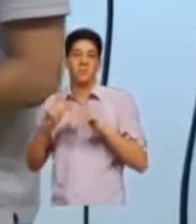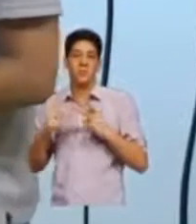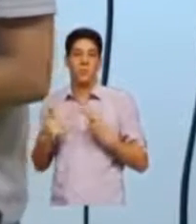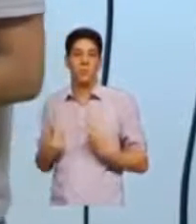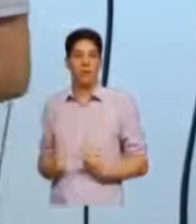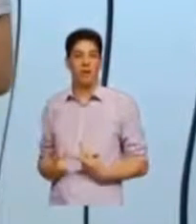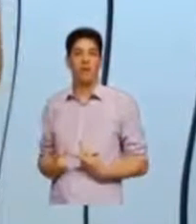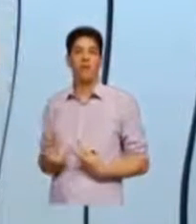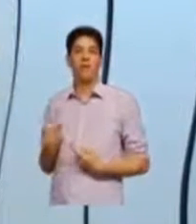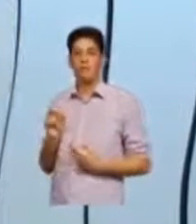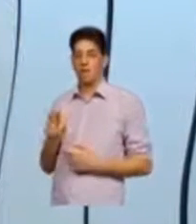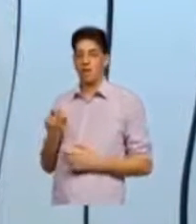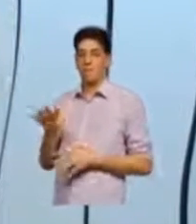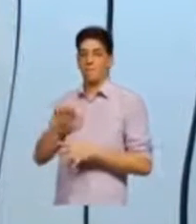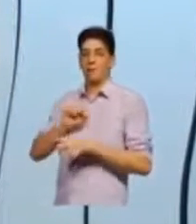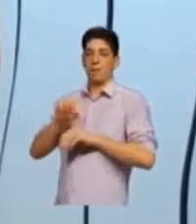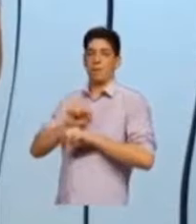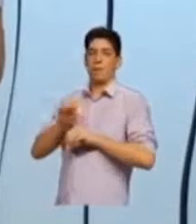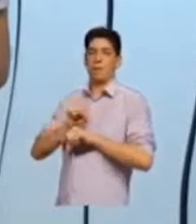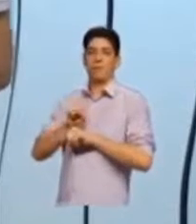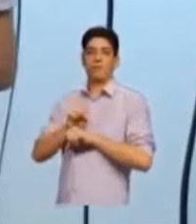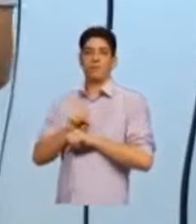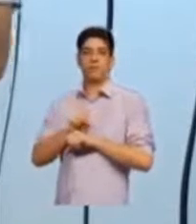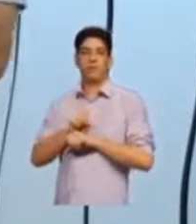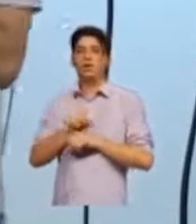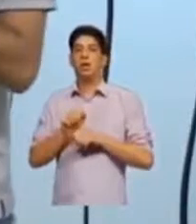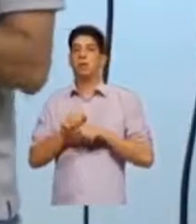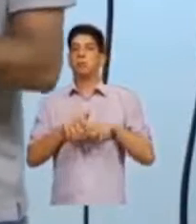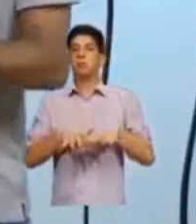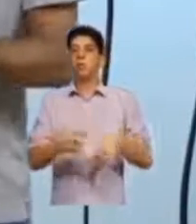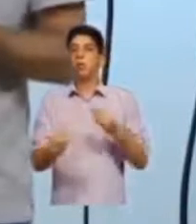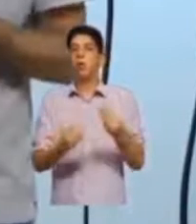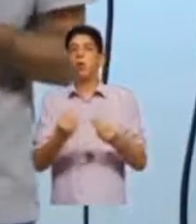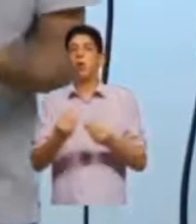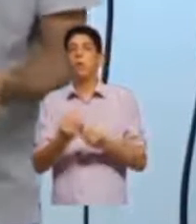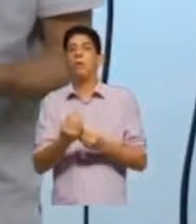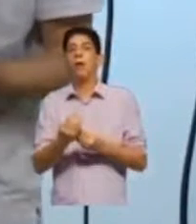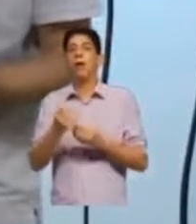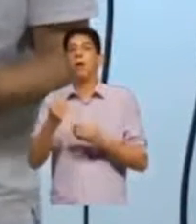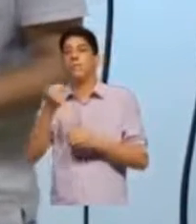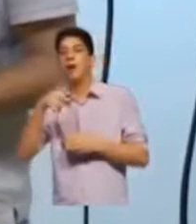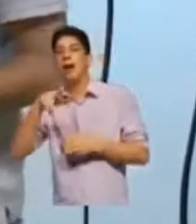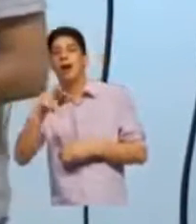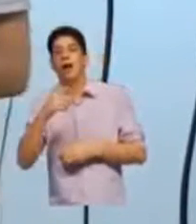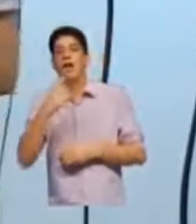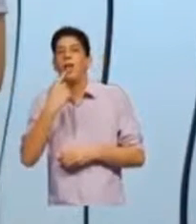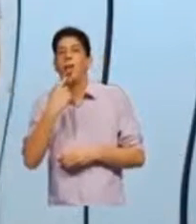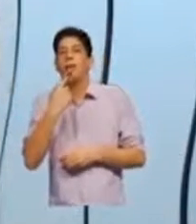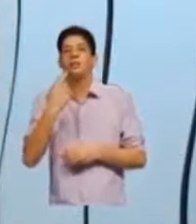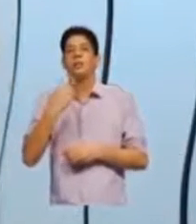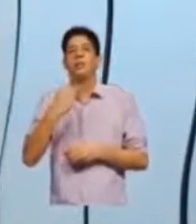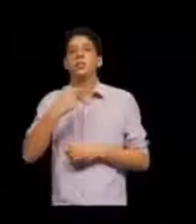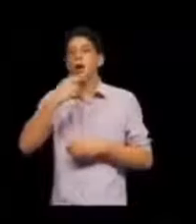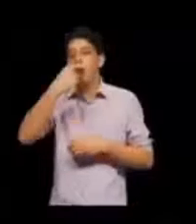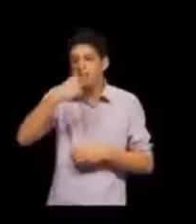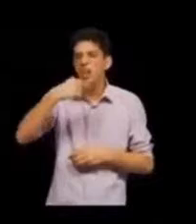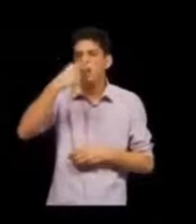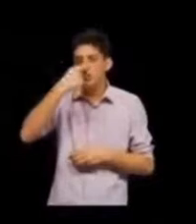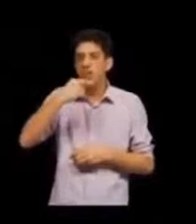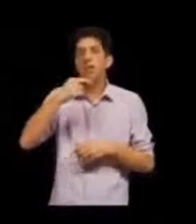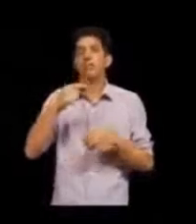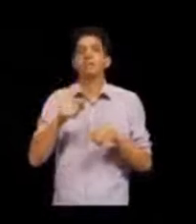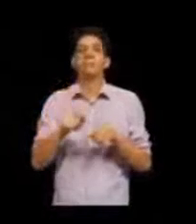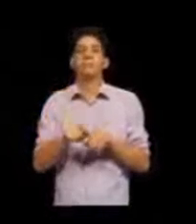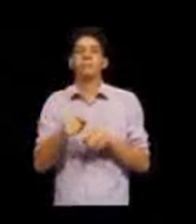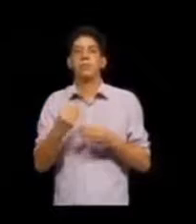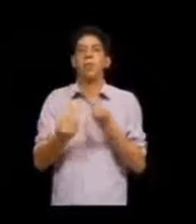homem. A transmissão ela é aérea, através de gotículas de saliva e do espirro. A prevenção: